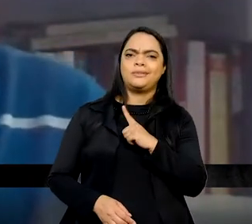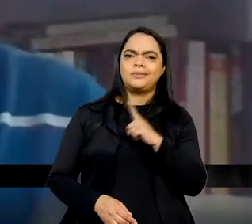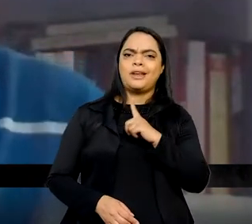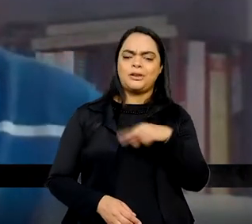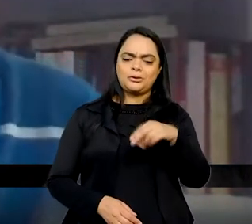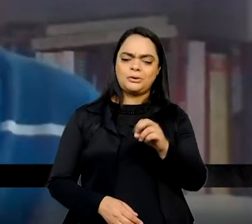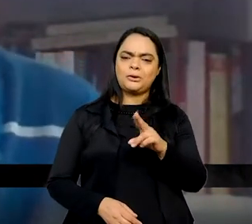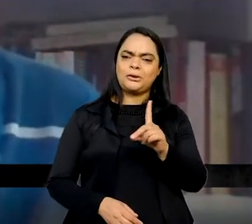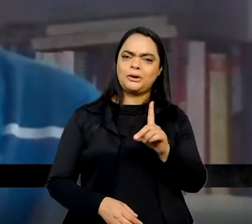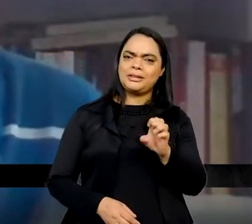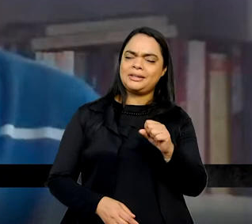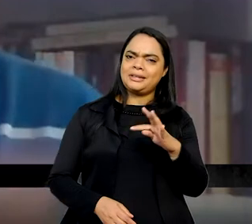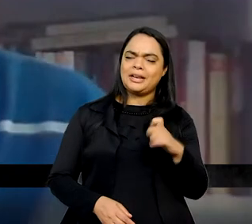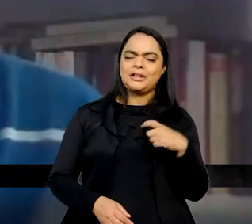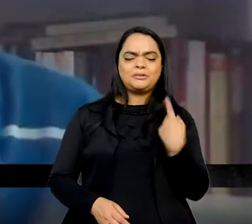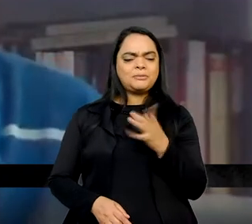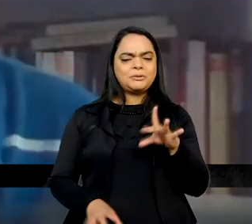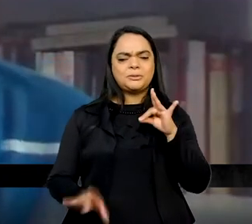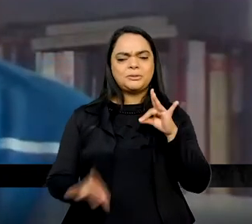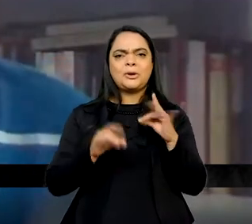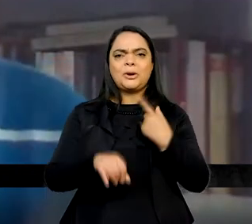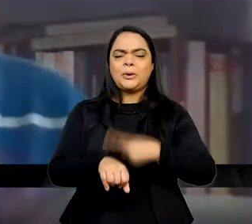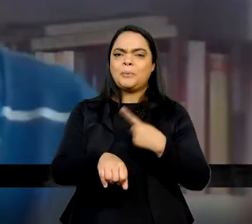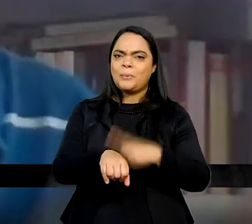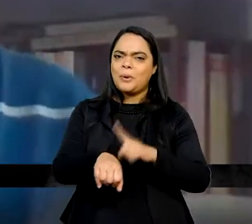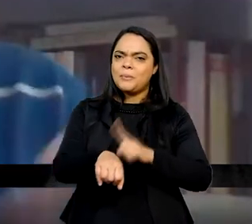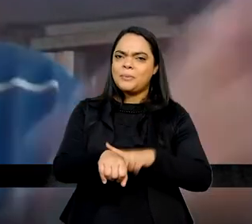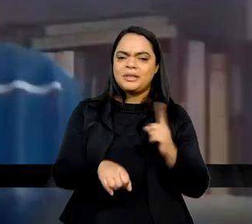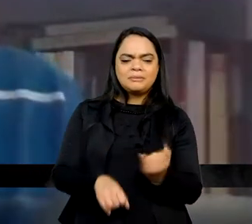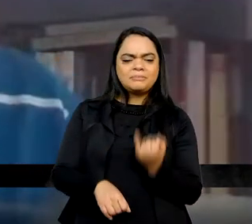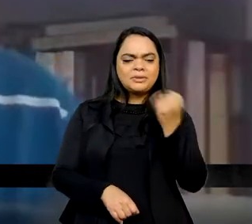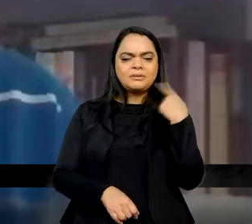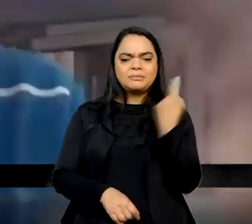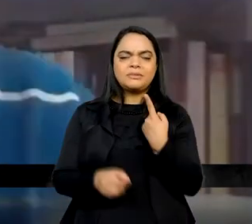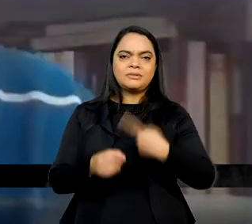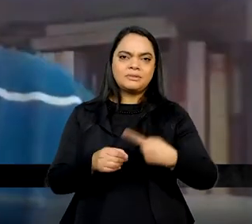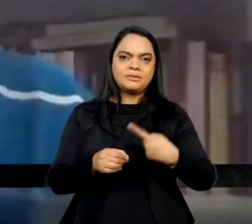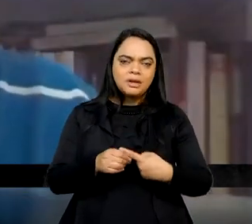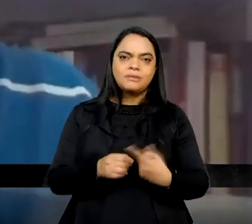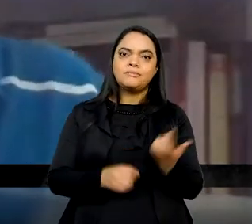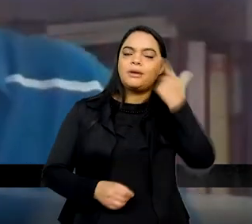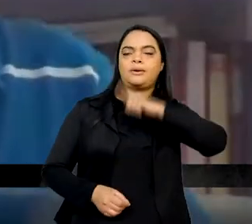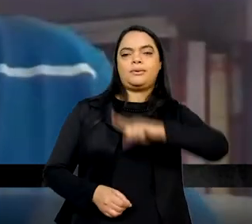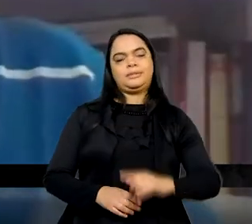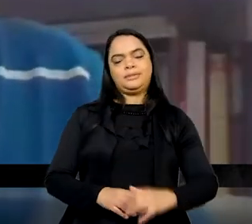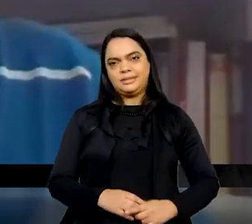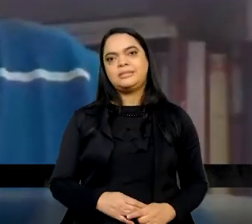aqui alguns momentos para a gente dar a nossa cidade. Pronto, aí deu nessa toda